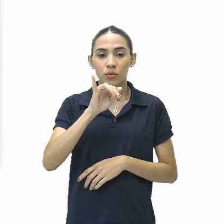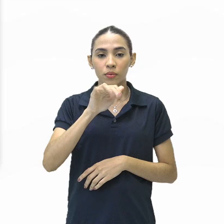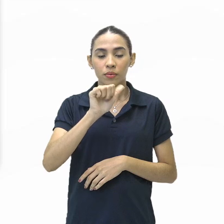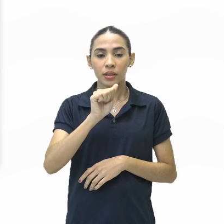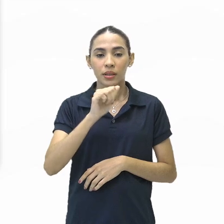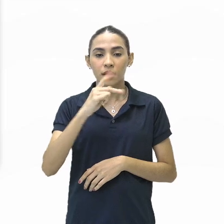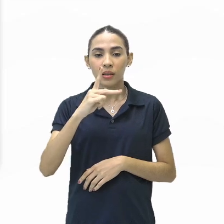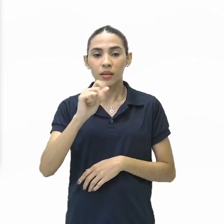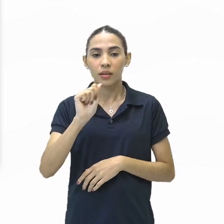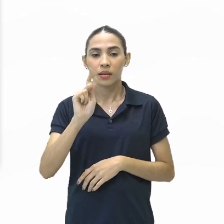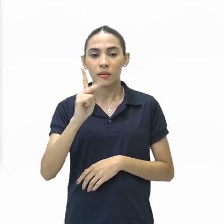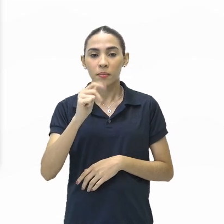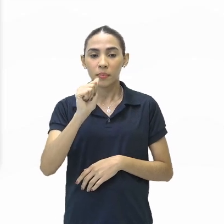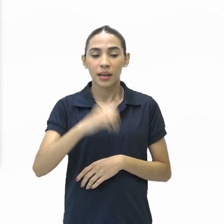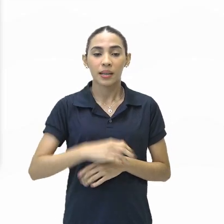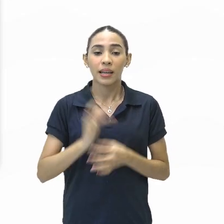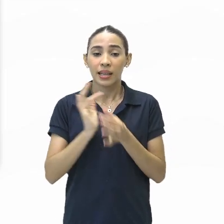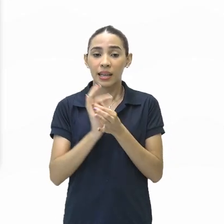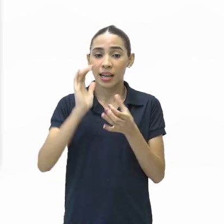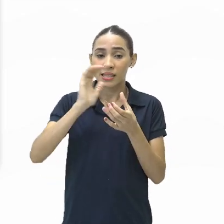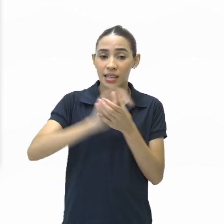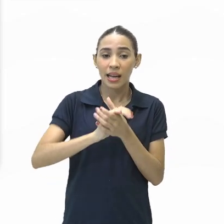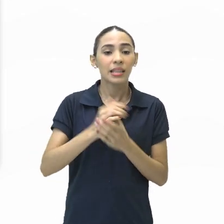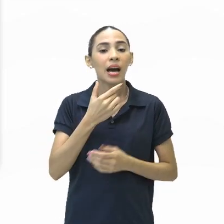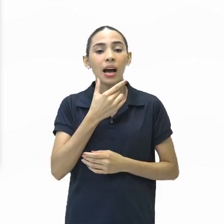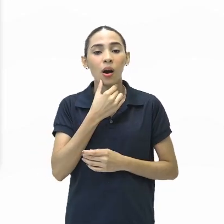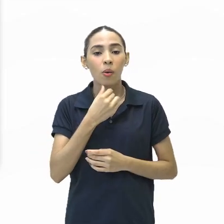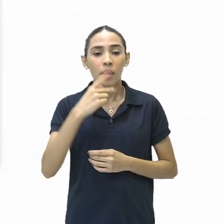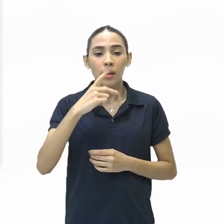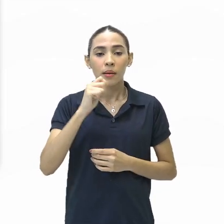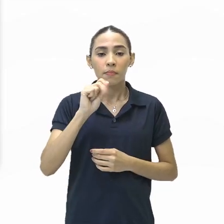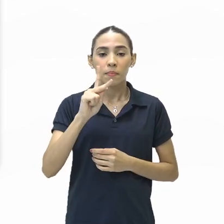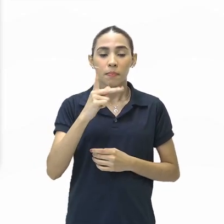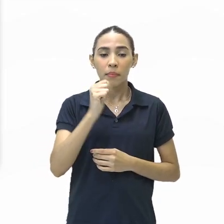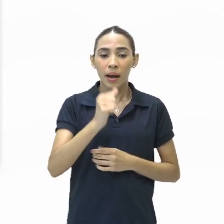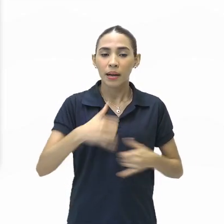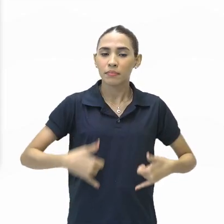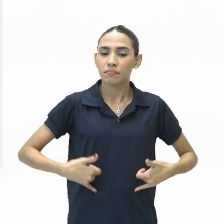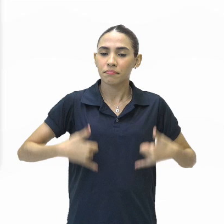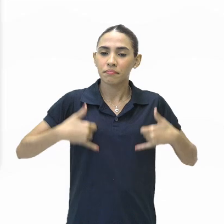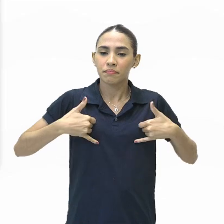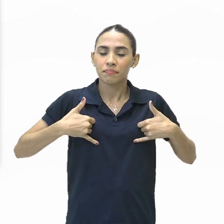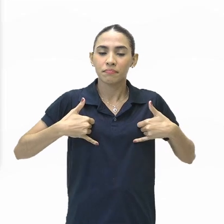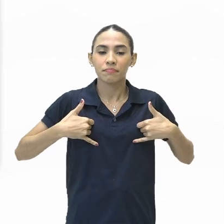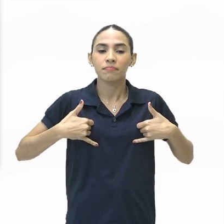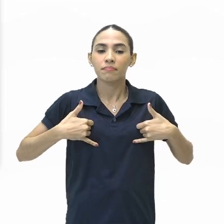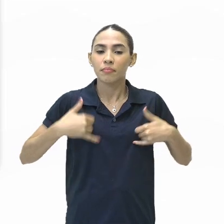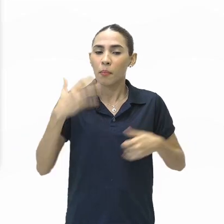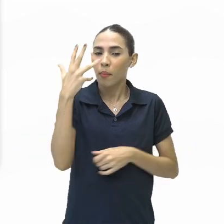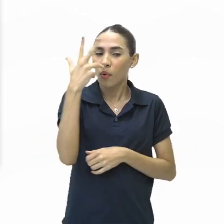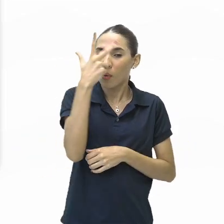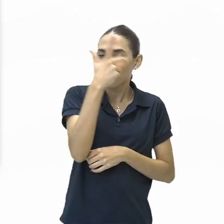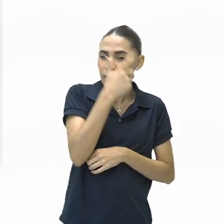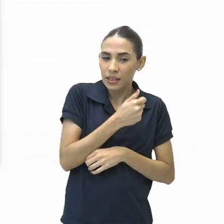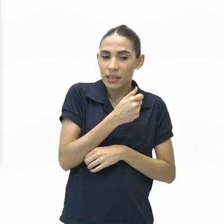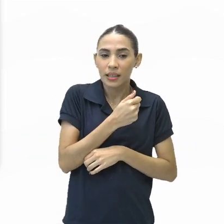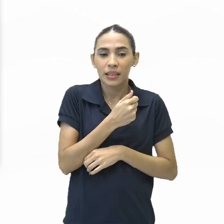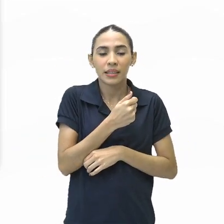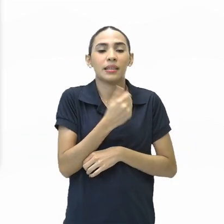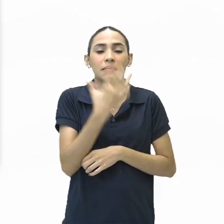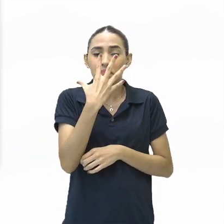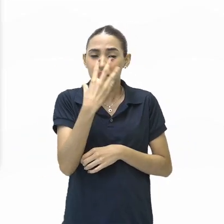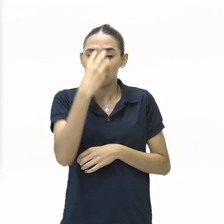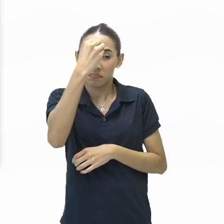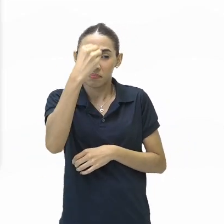Palha, casada com Palha, vaidosa, orgulhosa, dominadora, cautelosa,